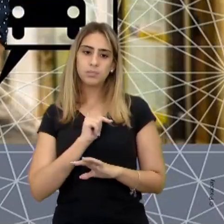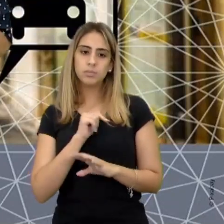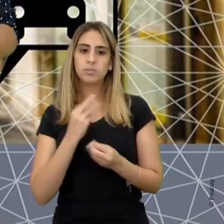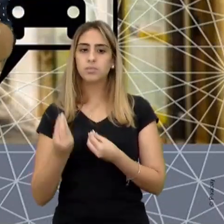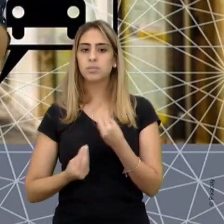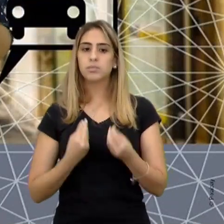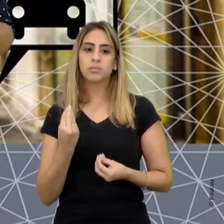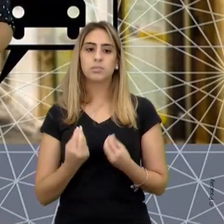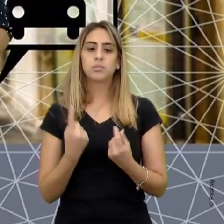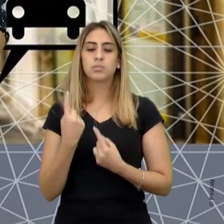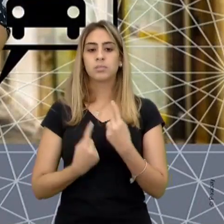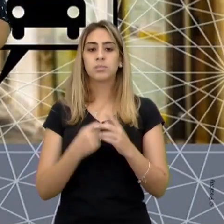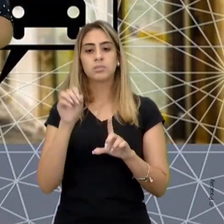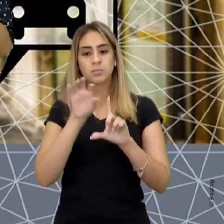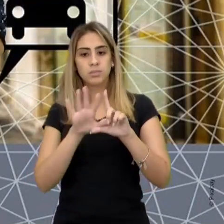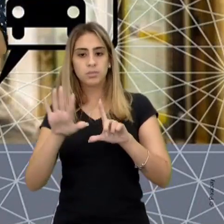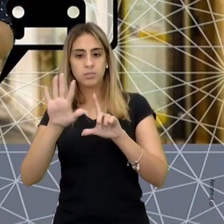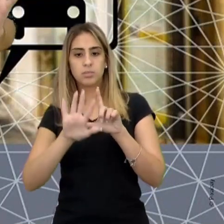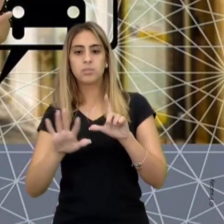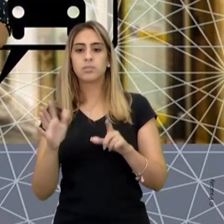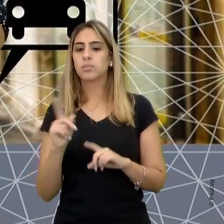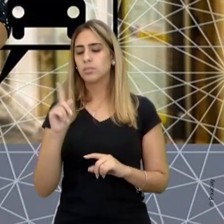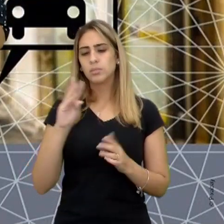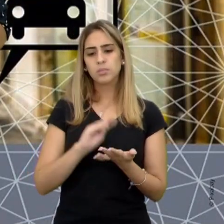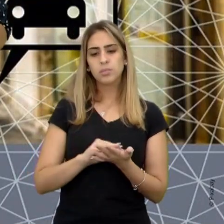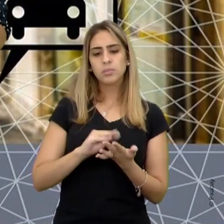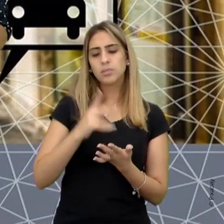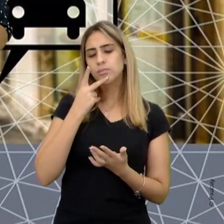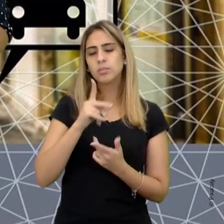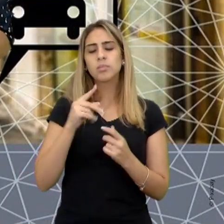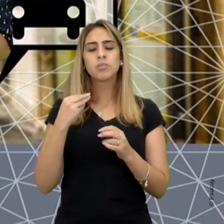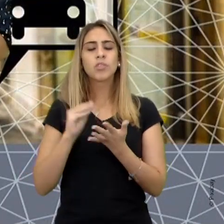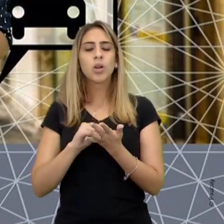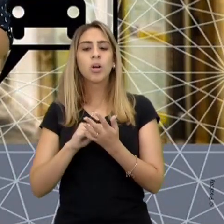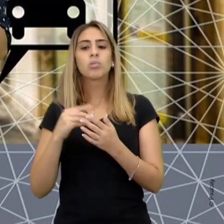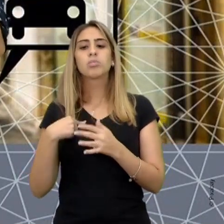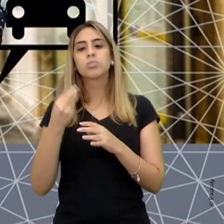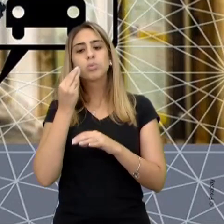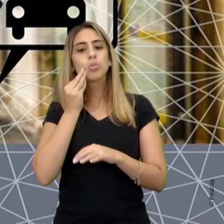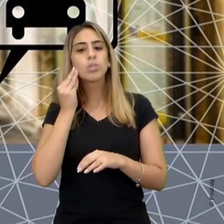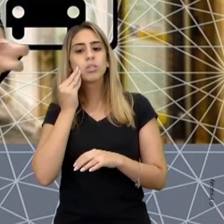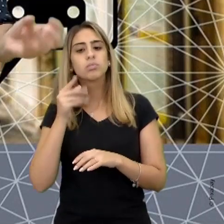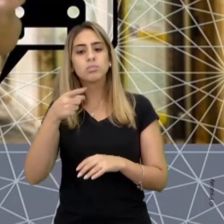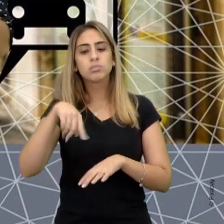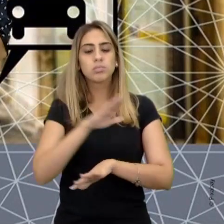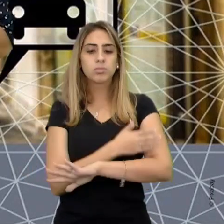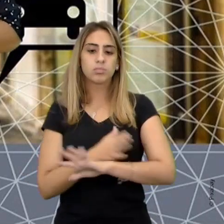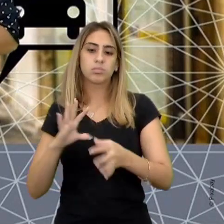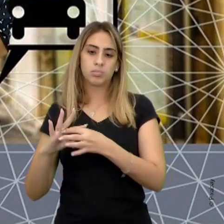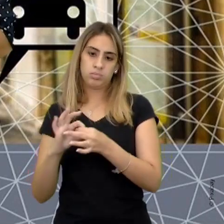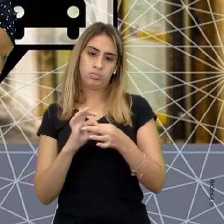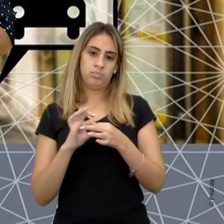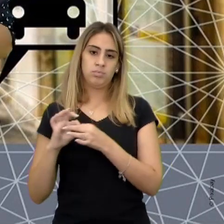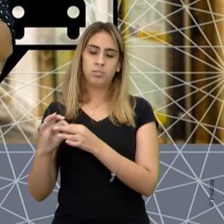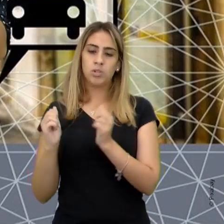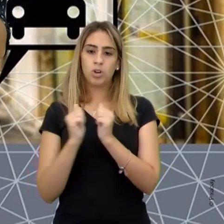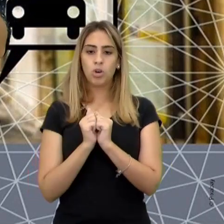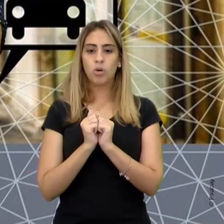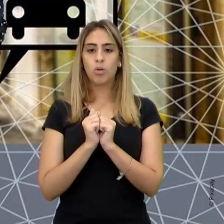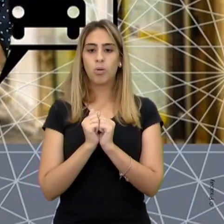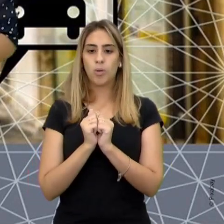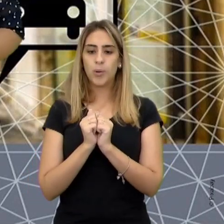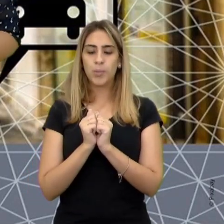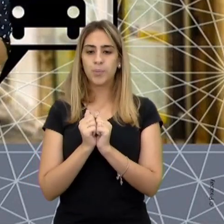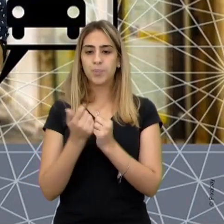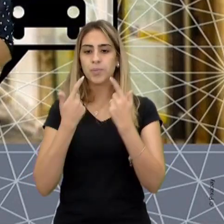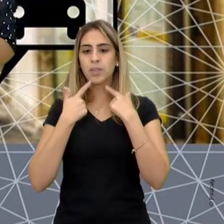como ler as imagens. Então, não faltam oportunidades para que vocês comecem a se conectar com essa linguagem da leitura de